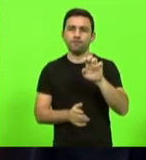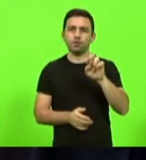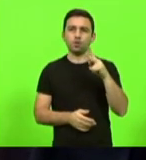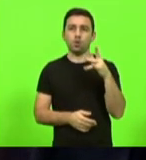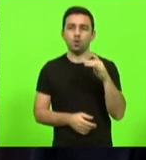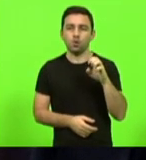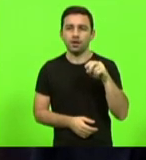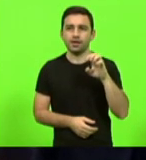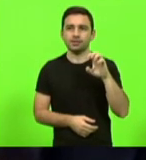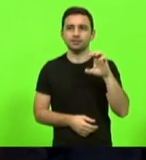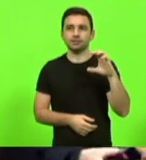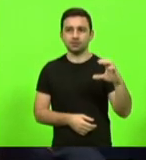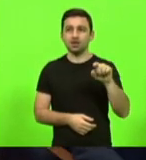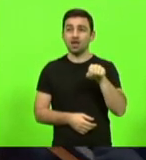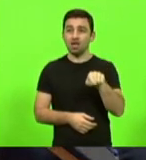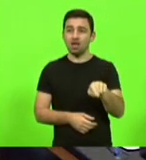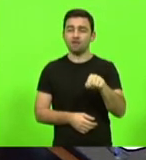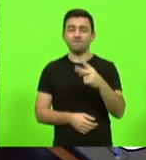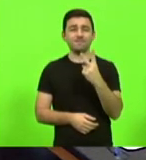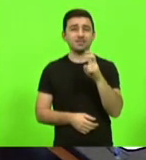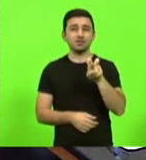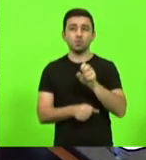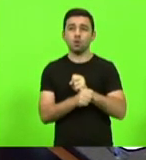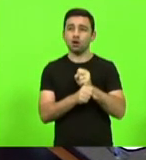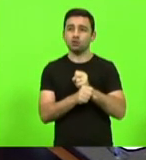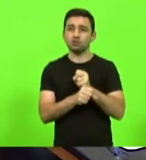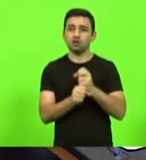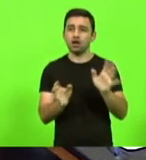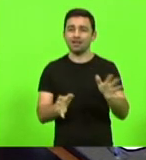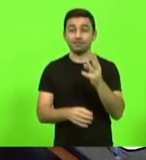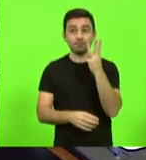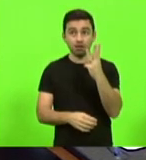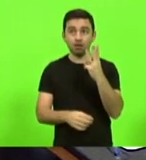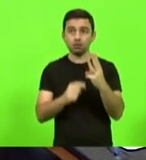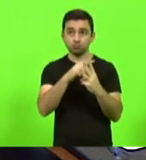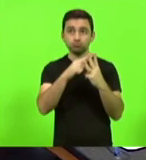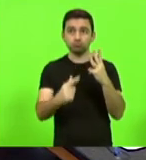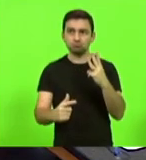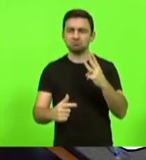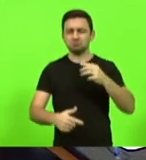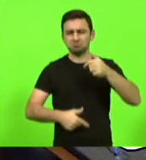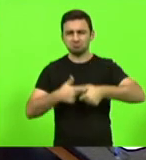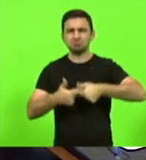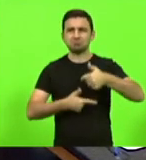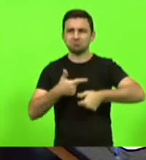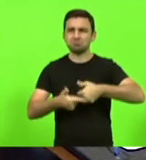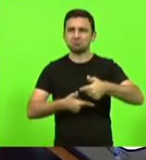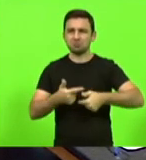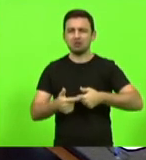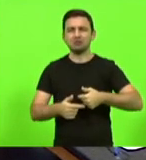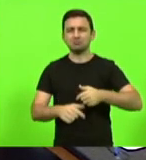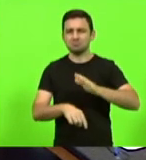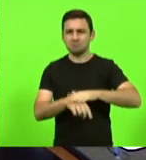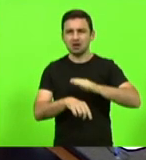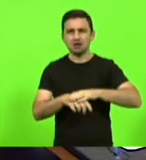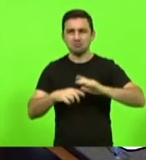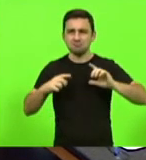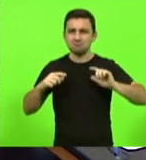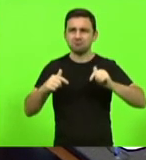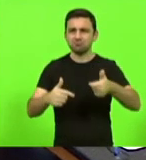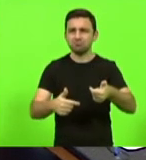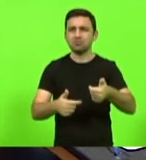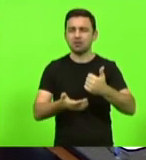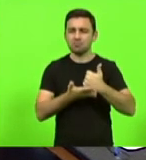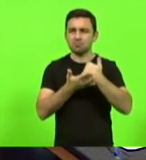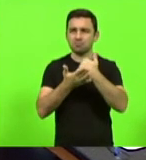anos. Três batalhadores e atuantes durante esses 25 anos em prol da saúde